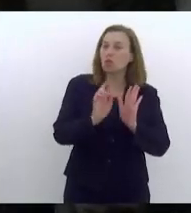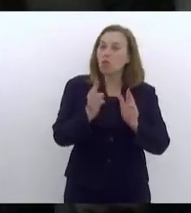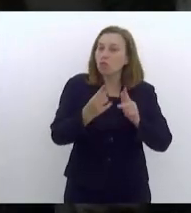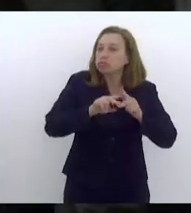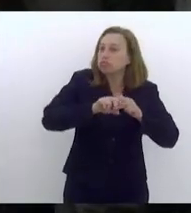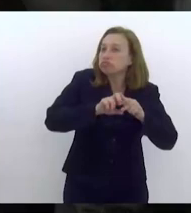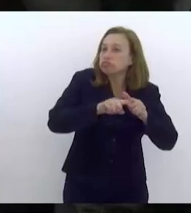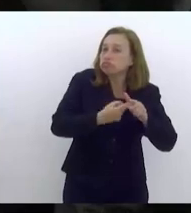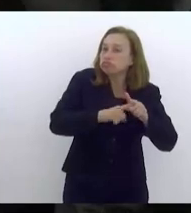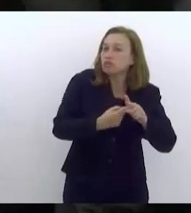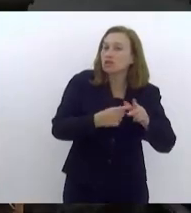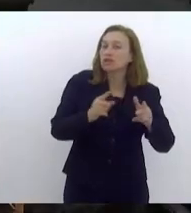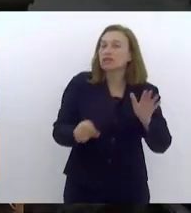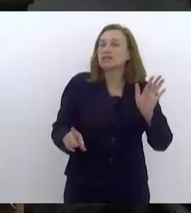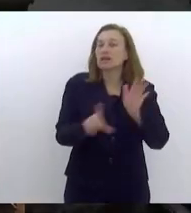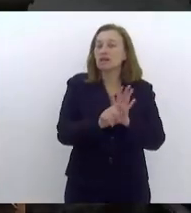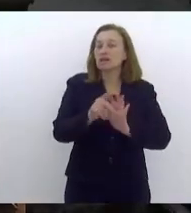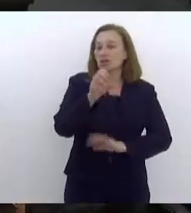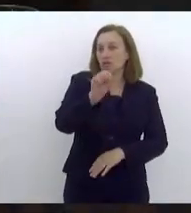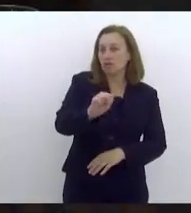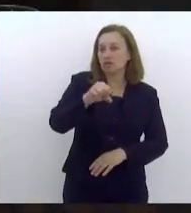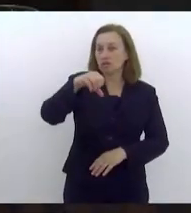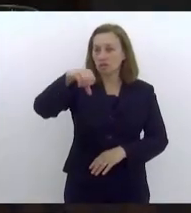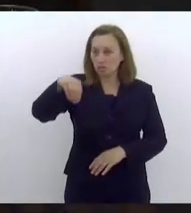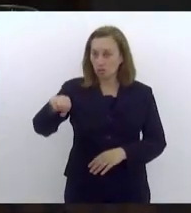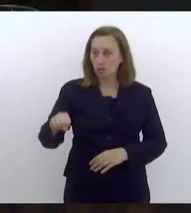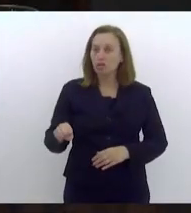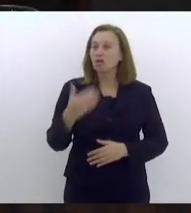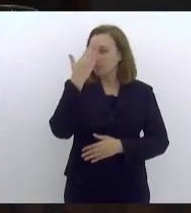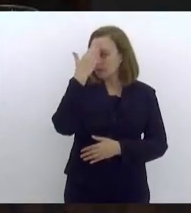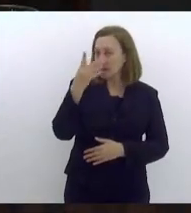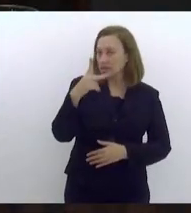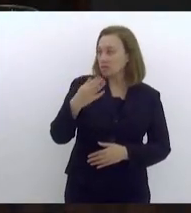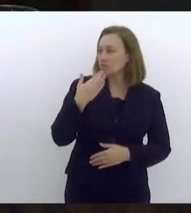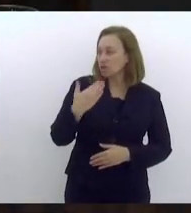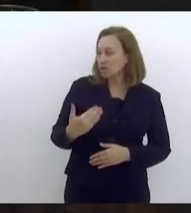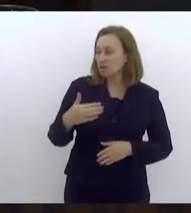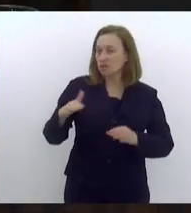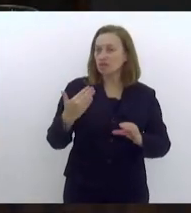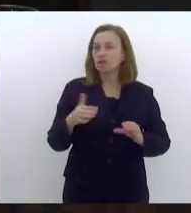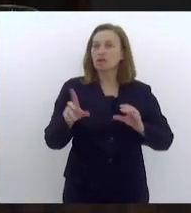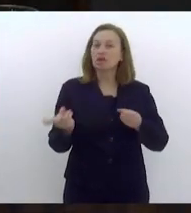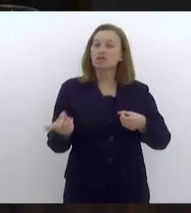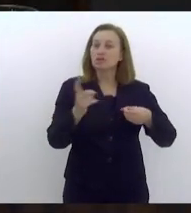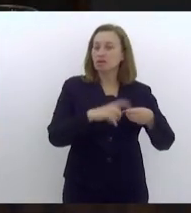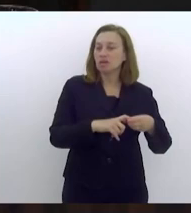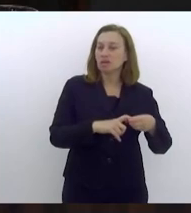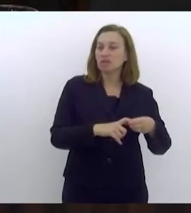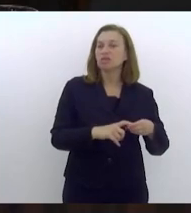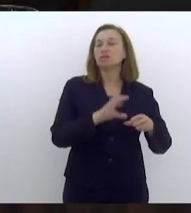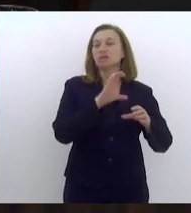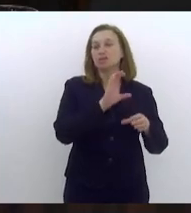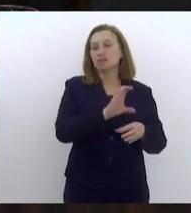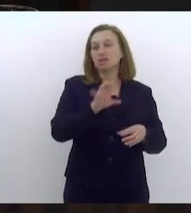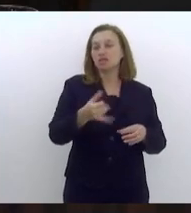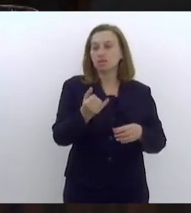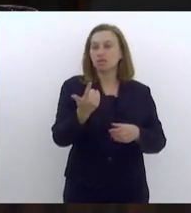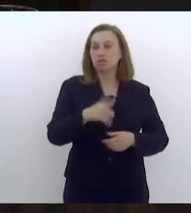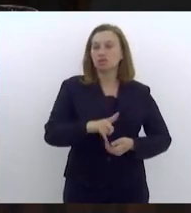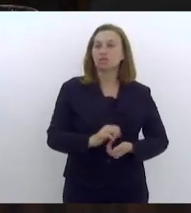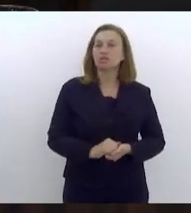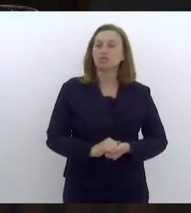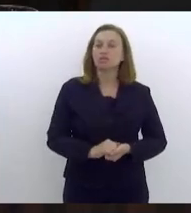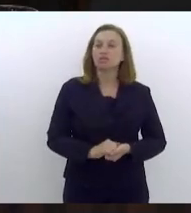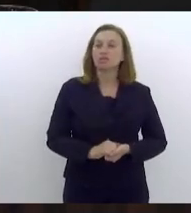lei de 98. Obrigado, presidente. A presidência defere o pedido de Vossa Excelência, remetendo novamente à CCJ. Vou tentar entrar no